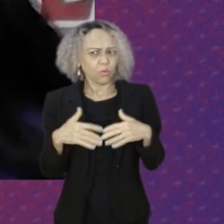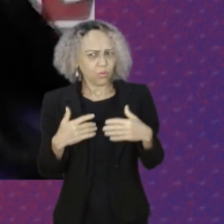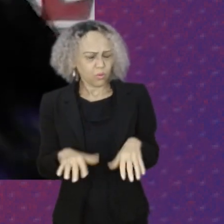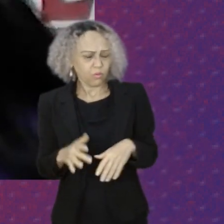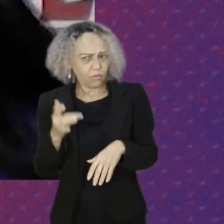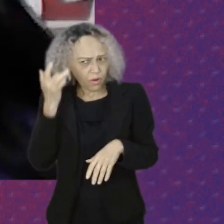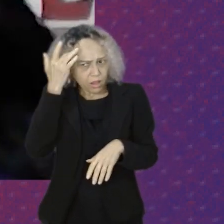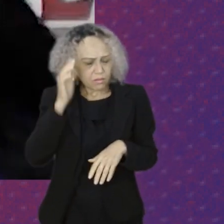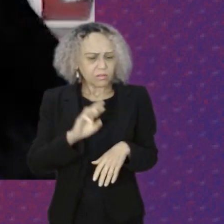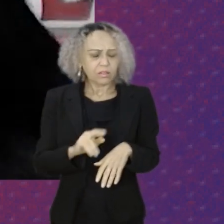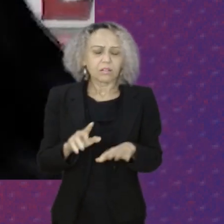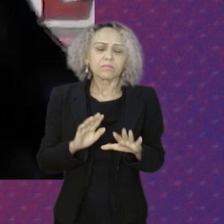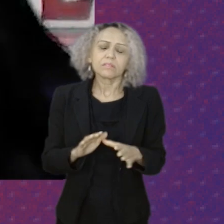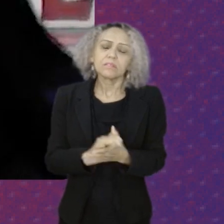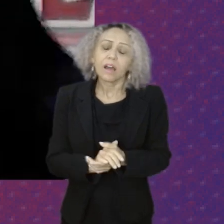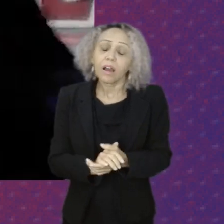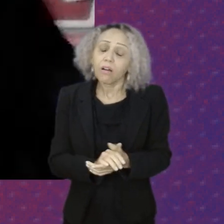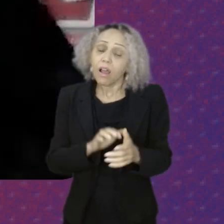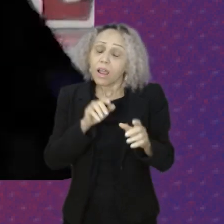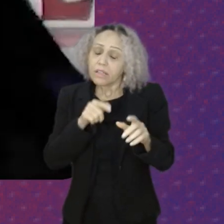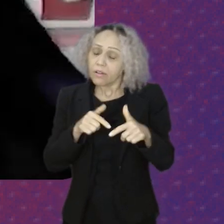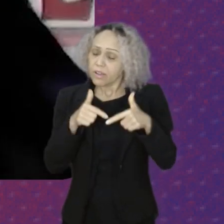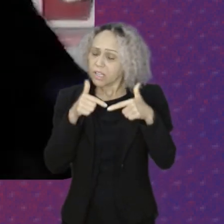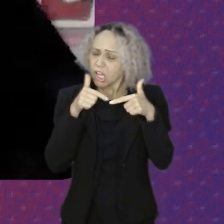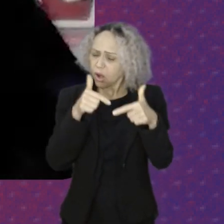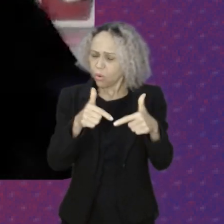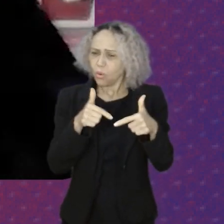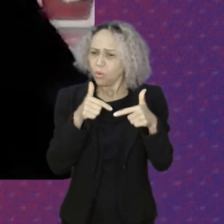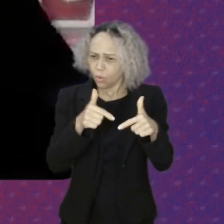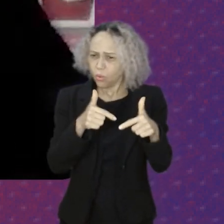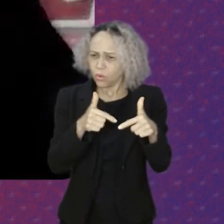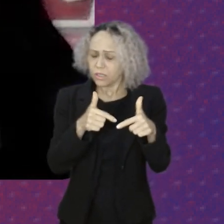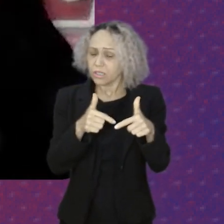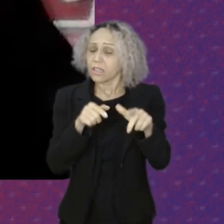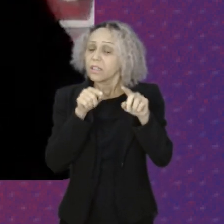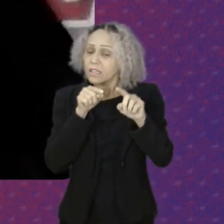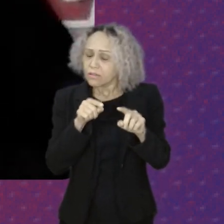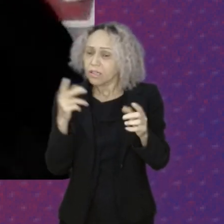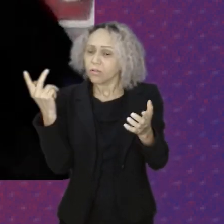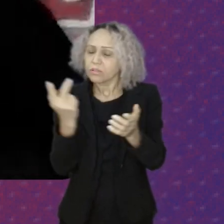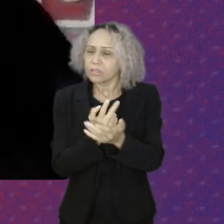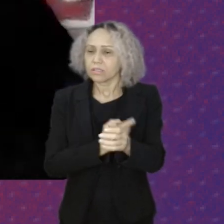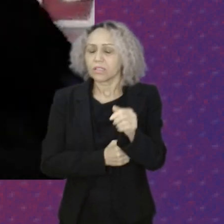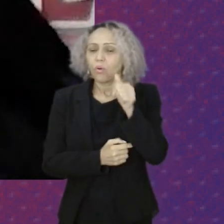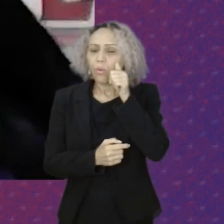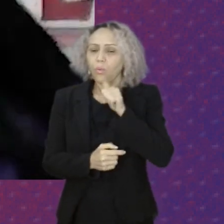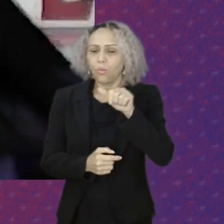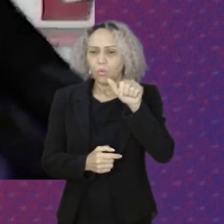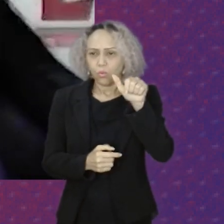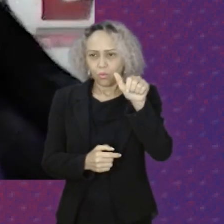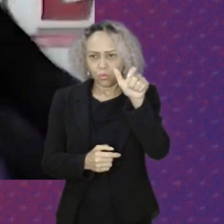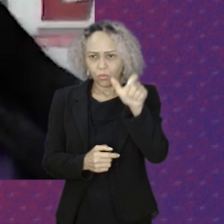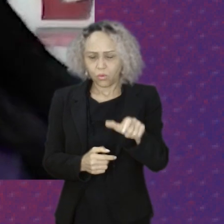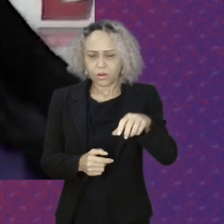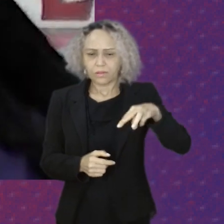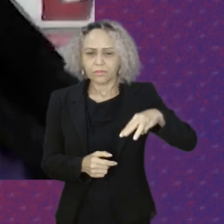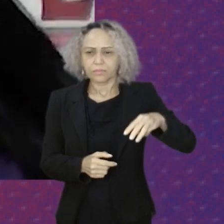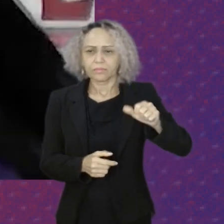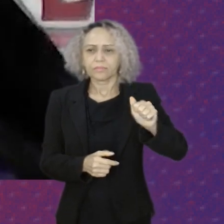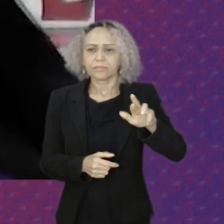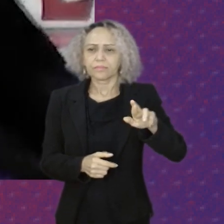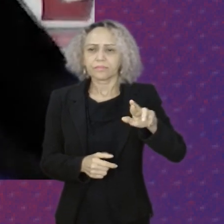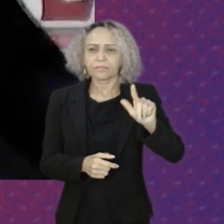a gente cria aí esse grande movimento, que, inclusive, a Marcha das Margaridas acontece agora, né,